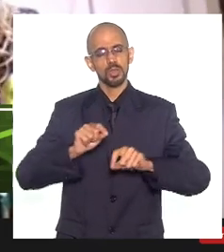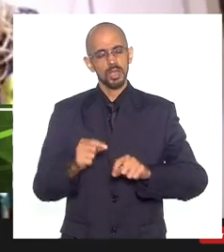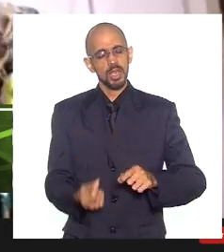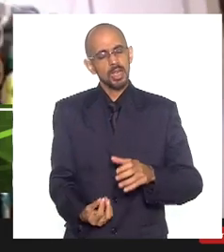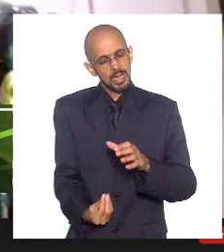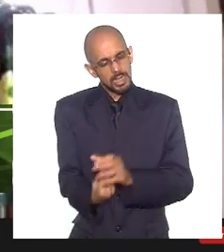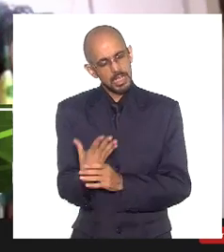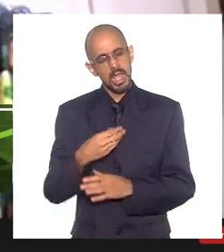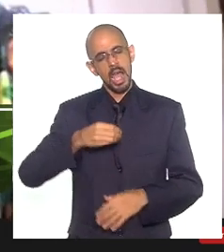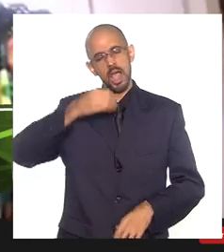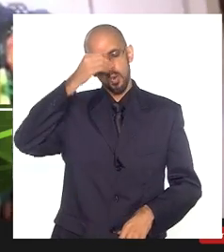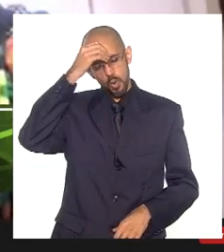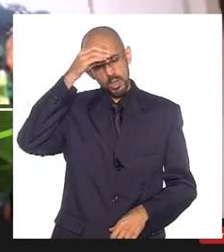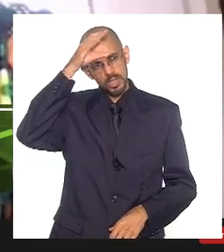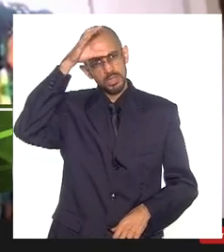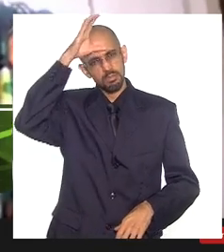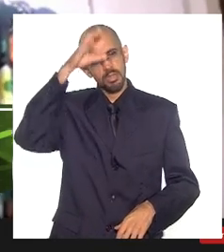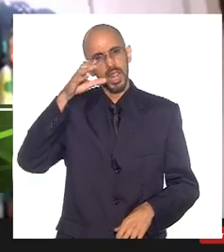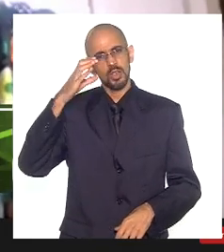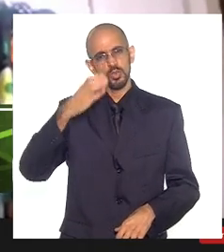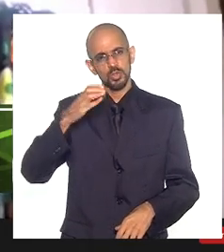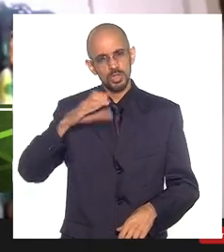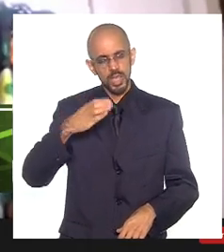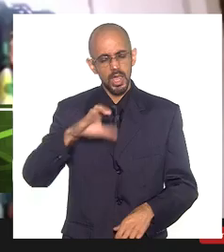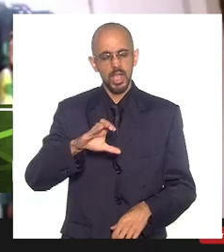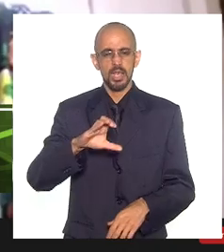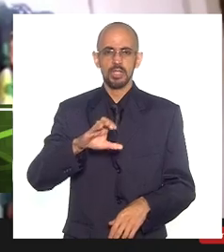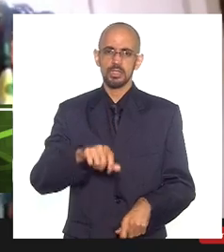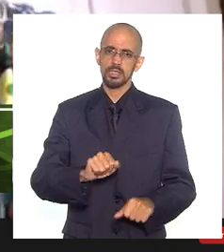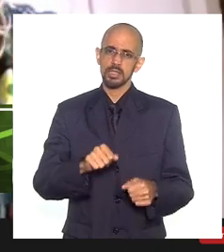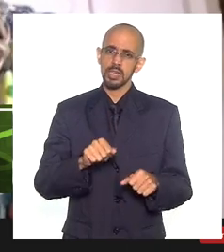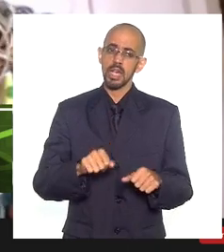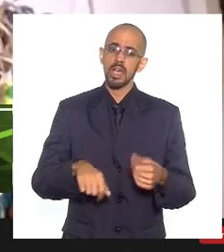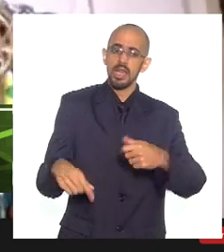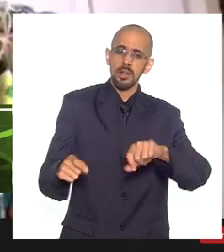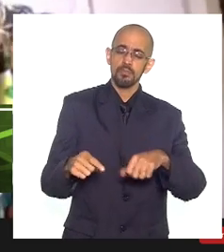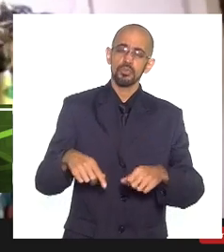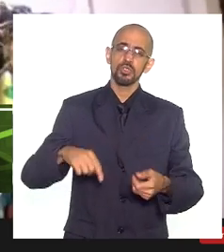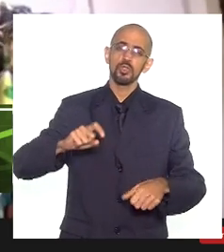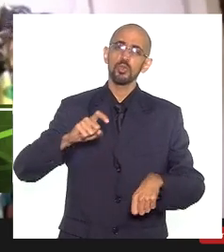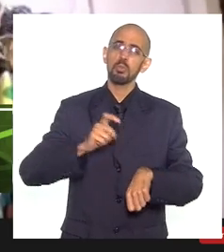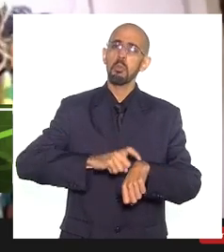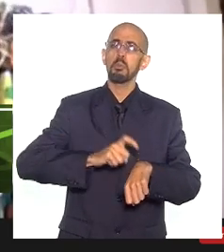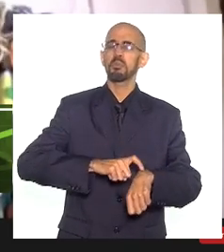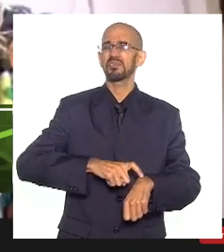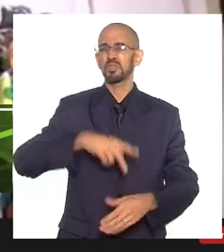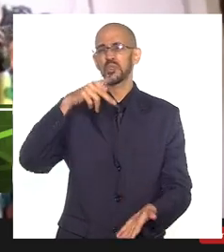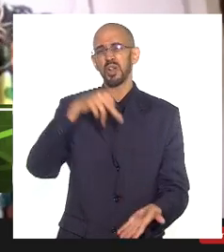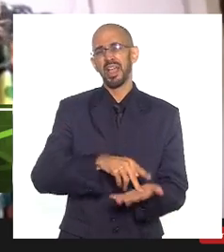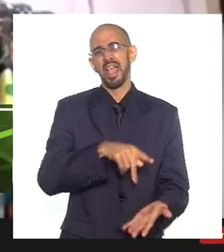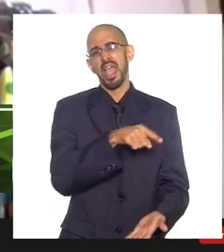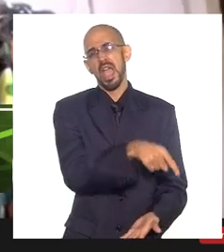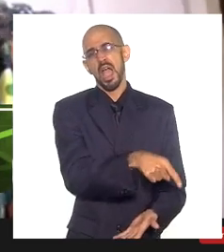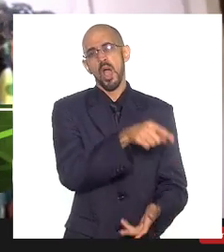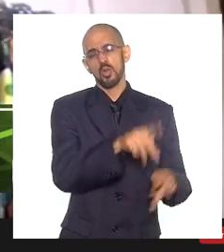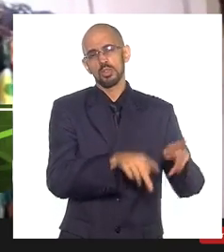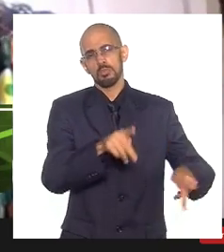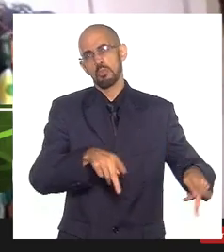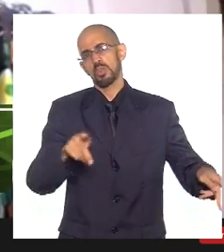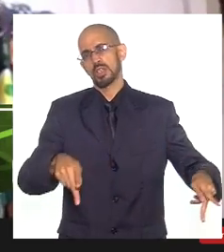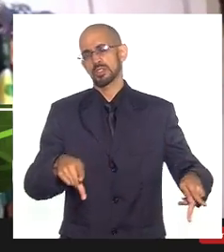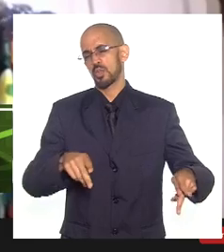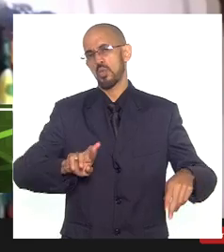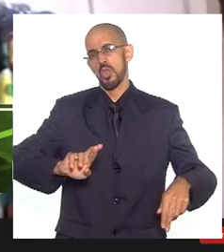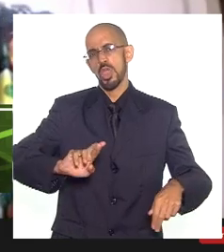conhecimento, produzir ciência a partir da realidade concreta da vida dos seus. Então, não é